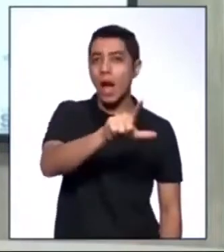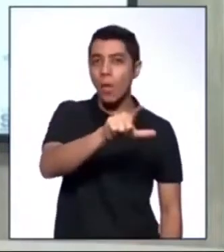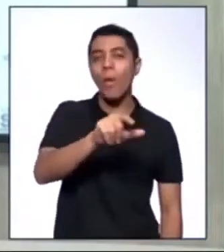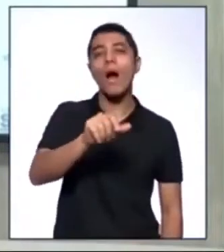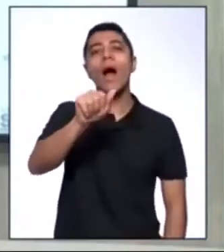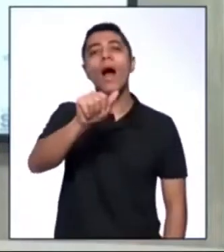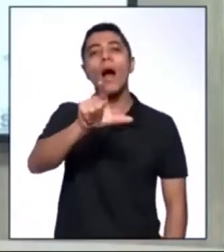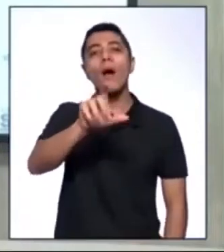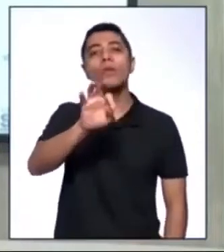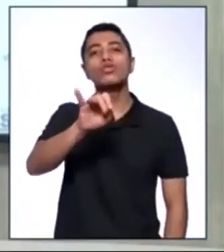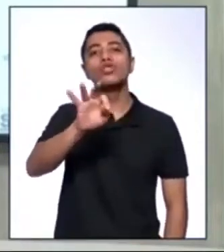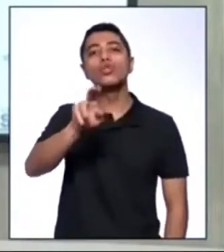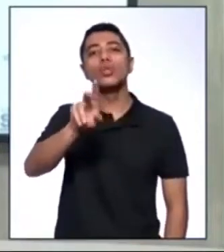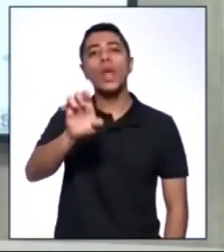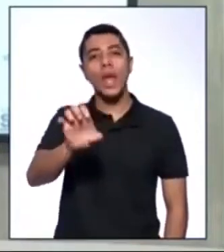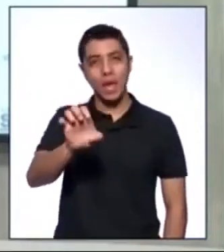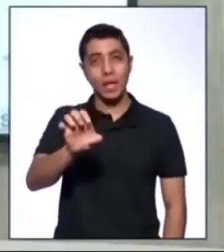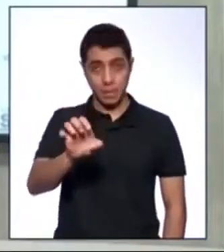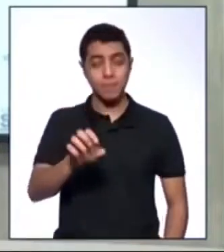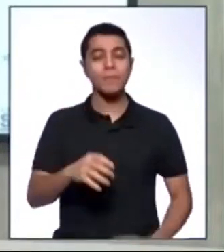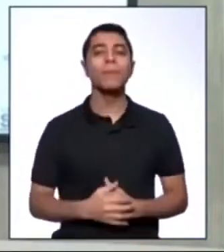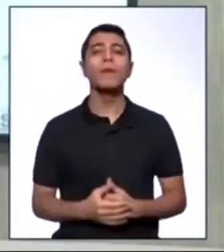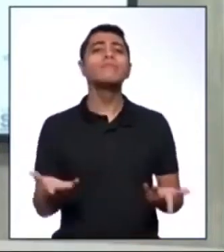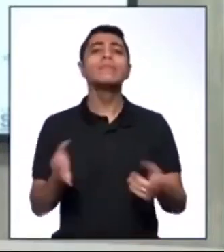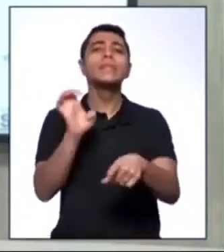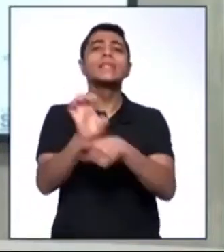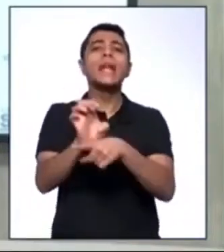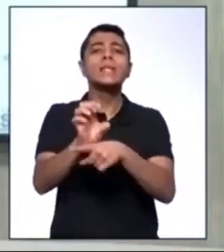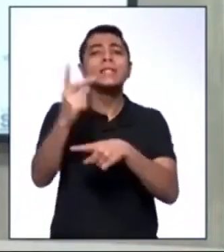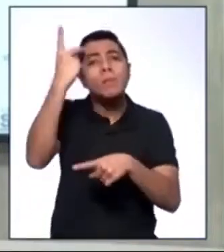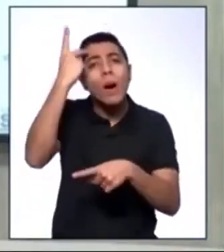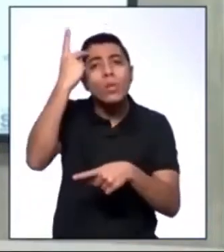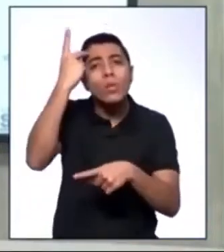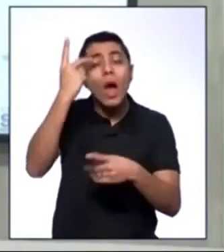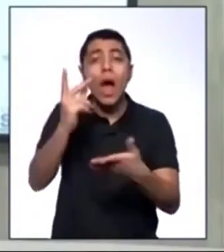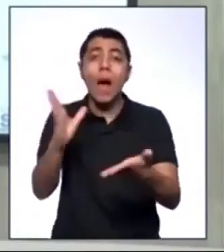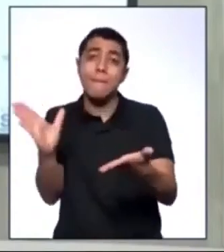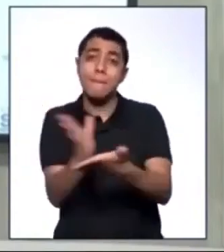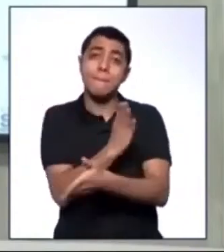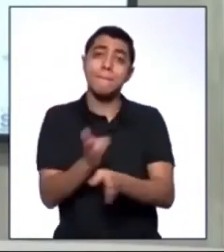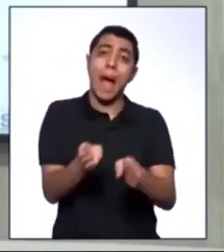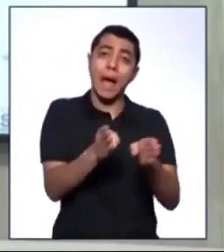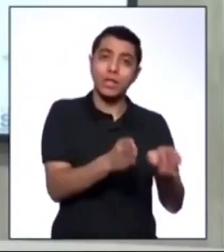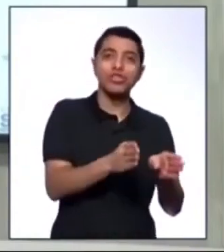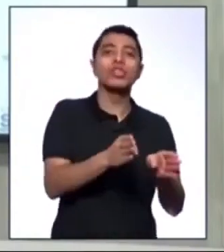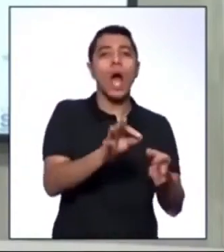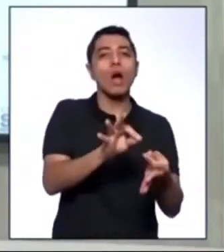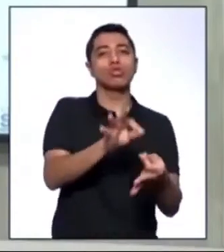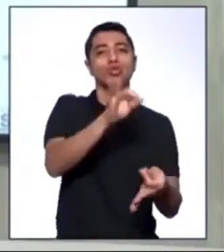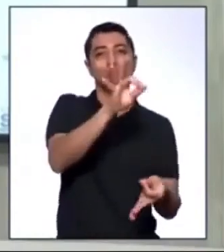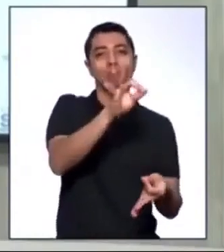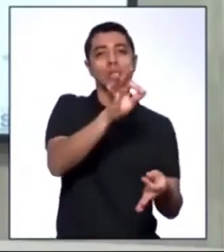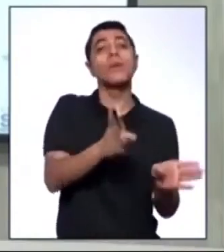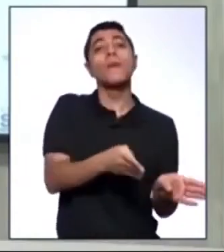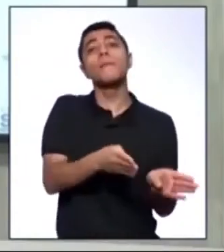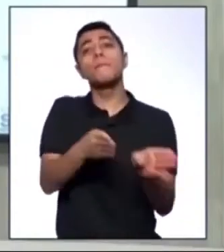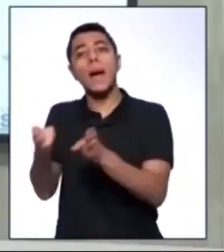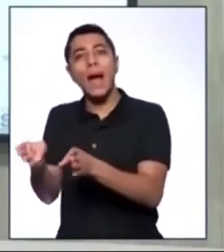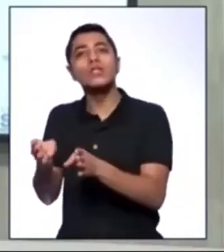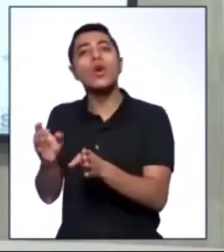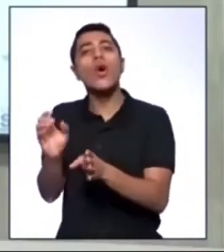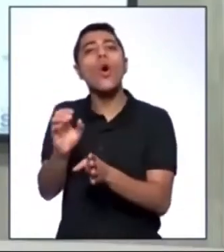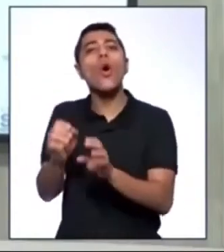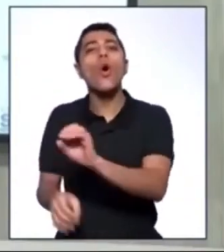essa transição, né? Parte do estado de São Paulo tem clima tropical de altitude e a parte oeste do estado de São Paulo tem o